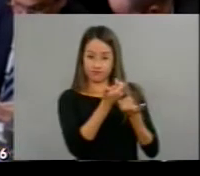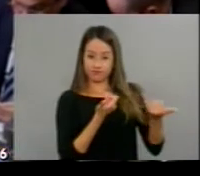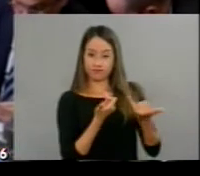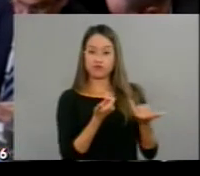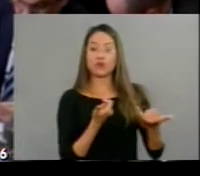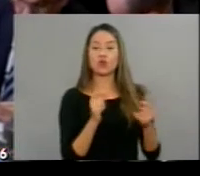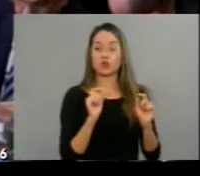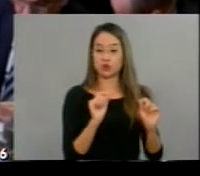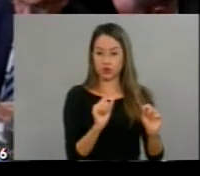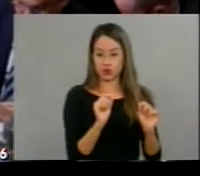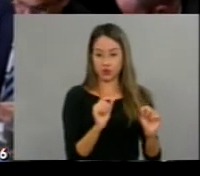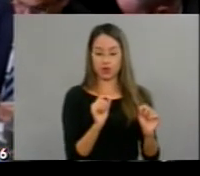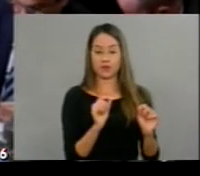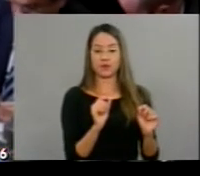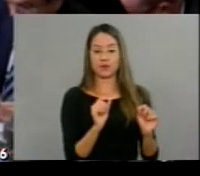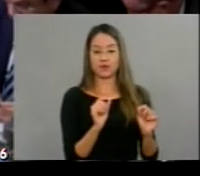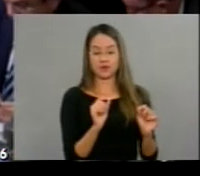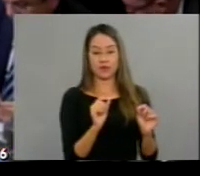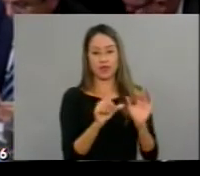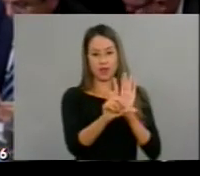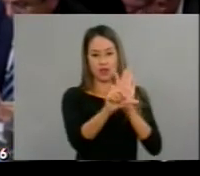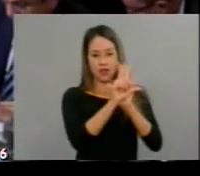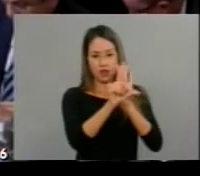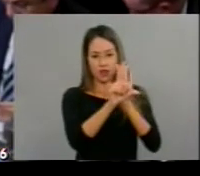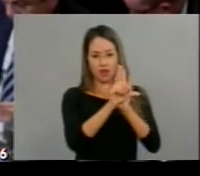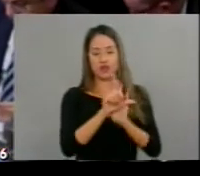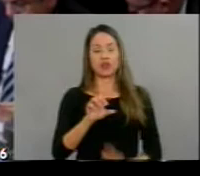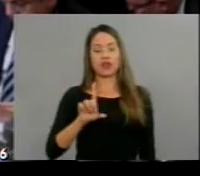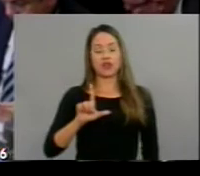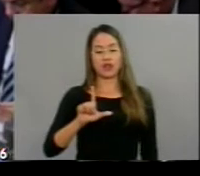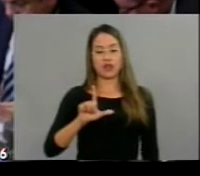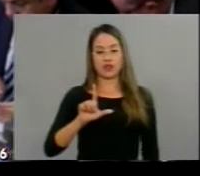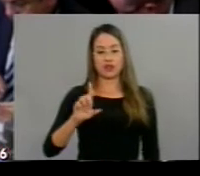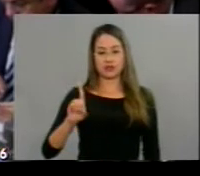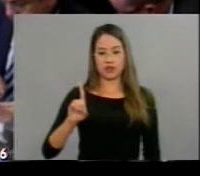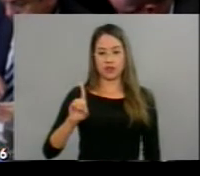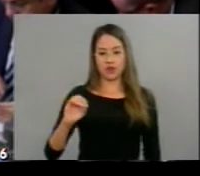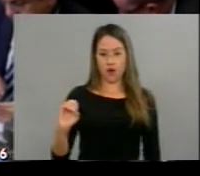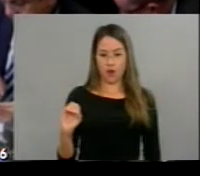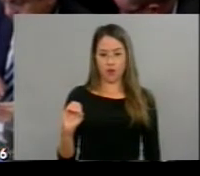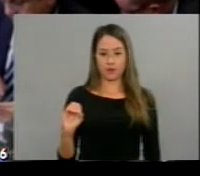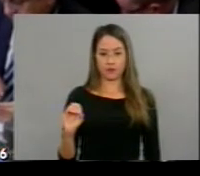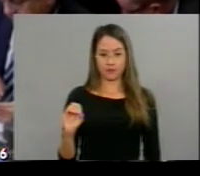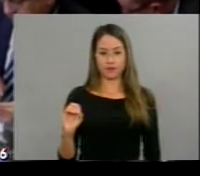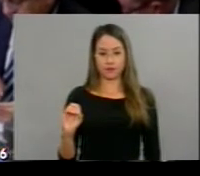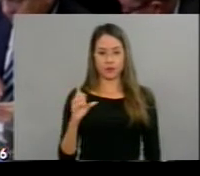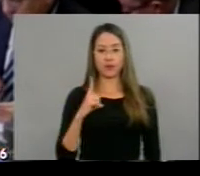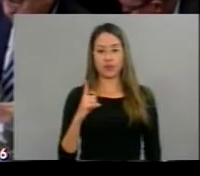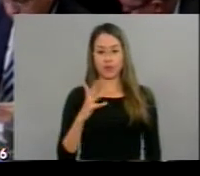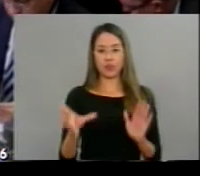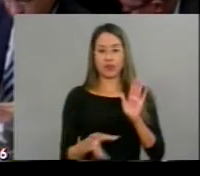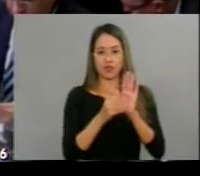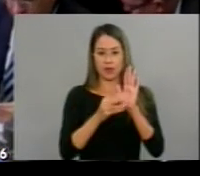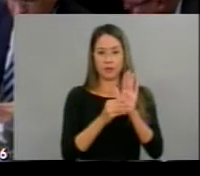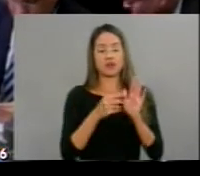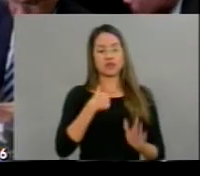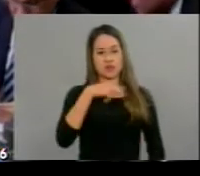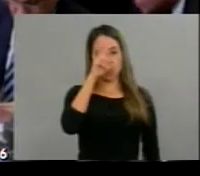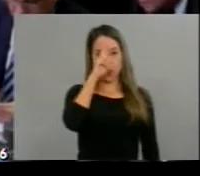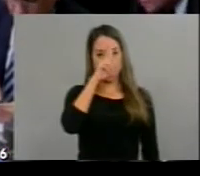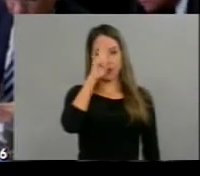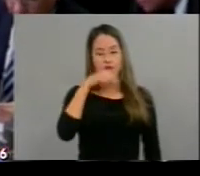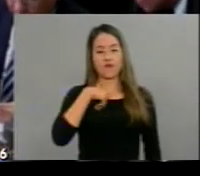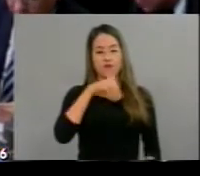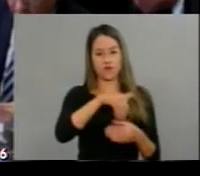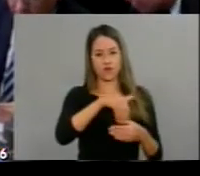dessa possibilidade, já na lei de diretrizes orçamentárias nessa casa, com as emendas que lembro bem que votei com Vossa